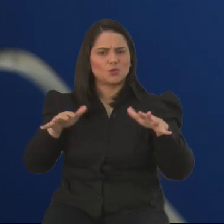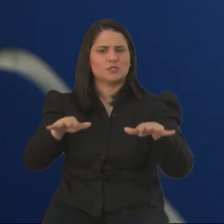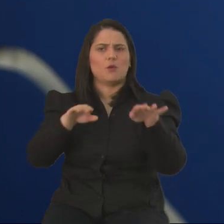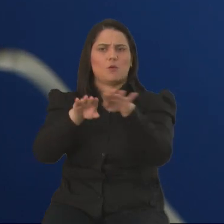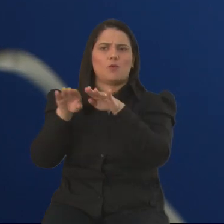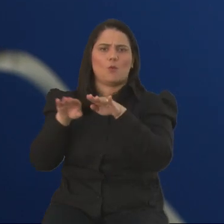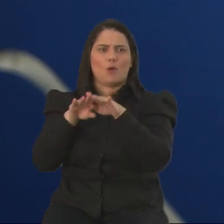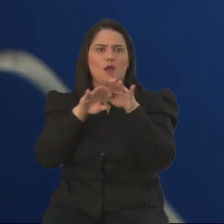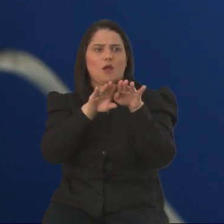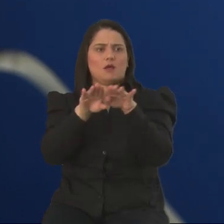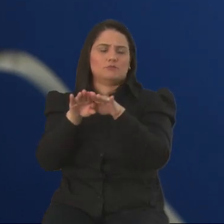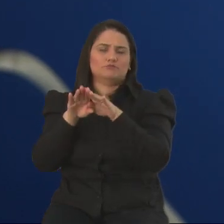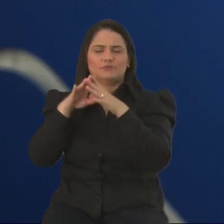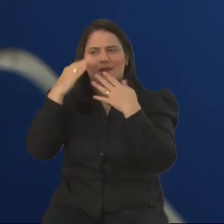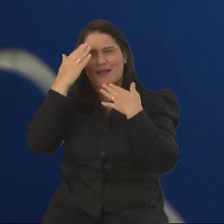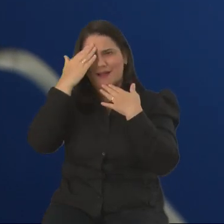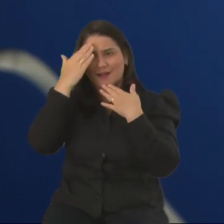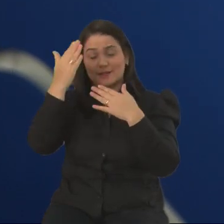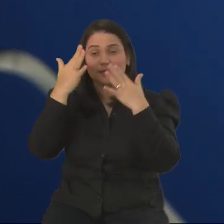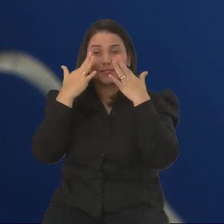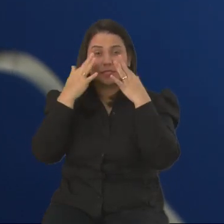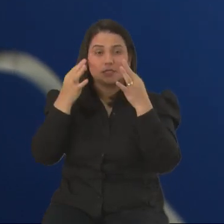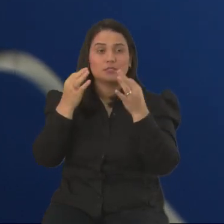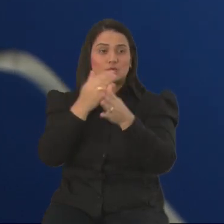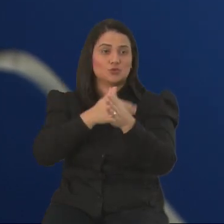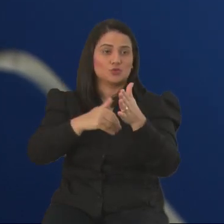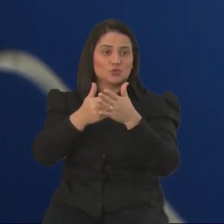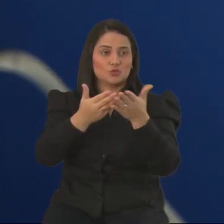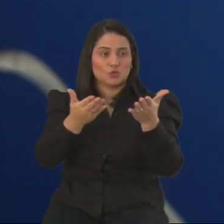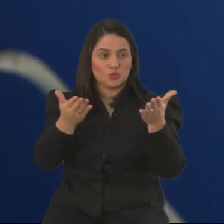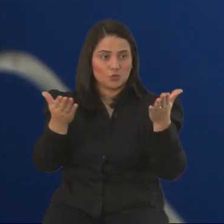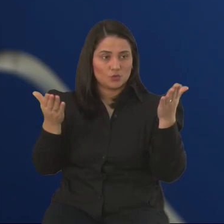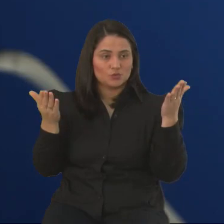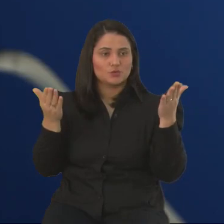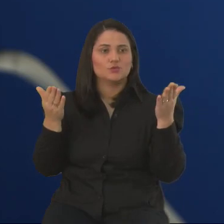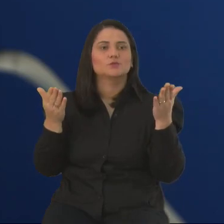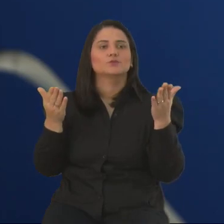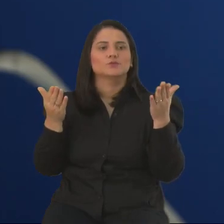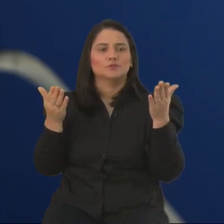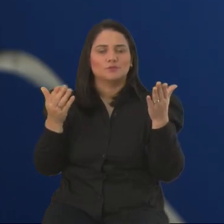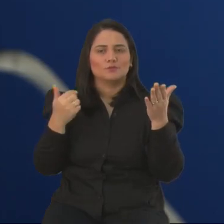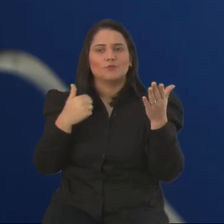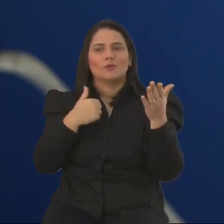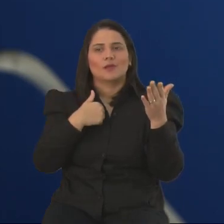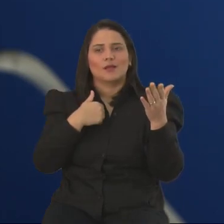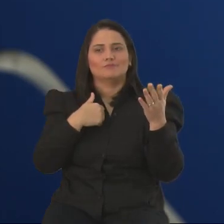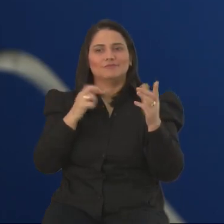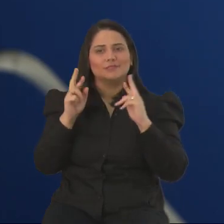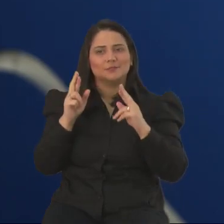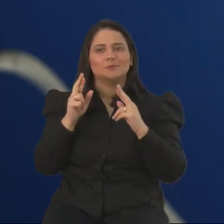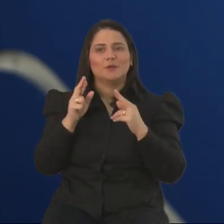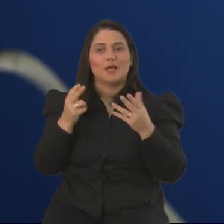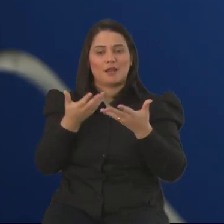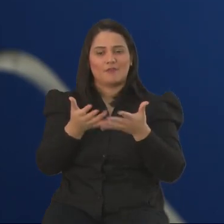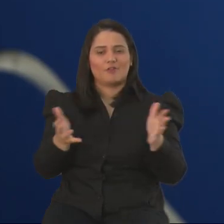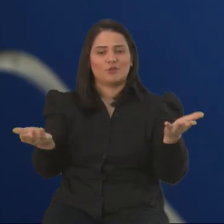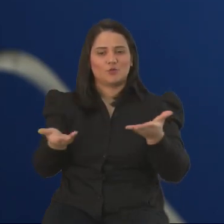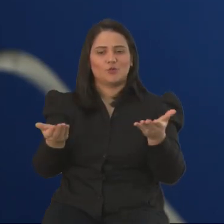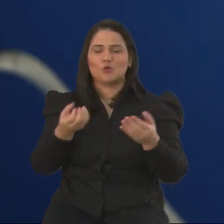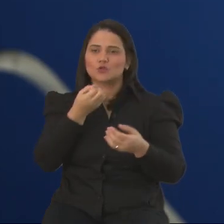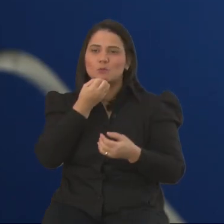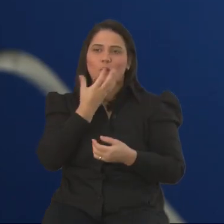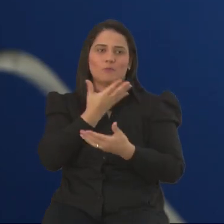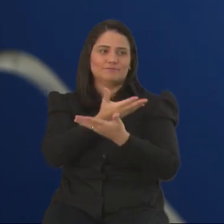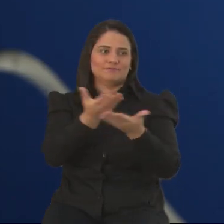igualitária. Agradeço a atenção de todos e desejo que tenhamos um excelente evento nesta manhã. Muito